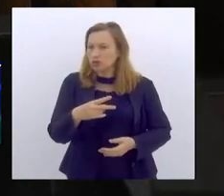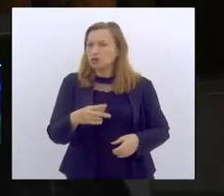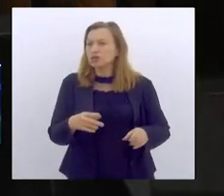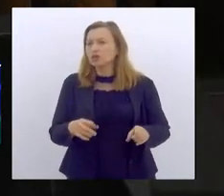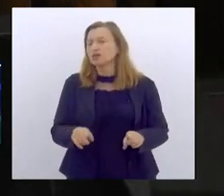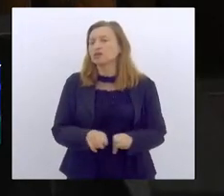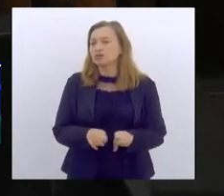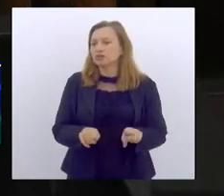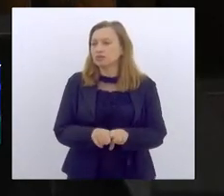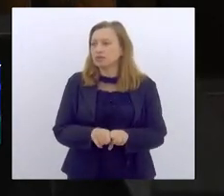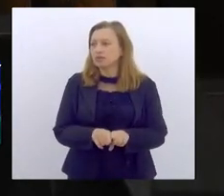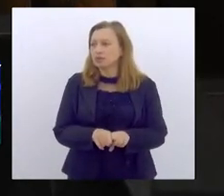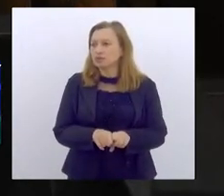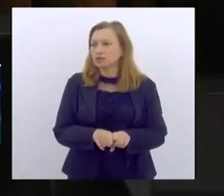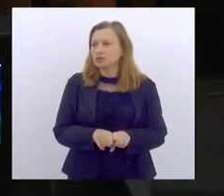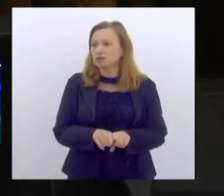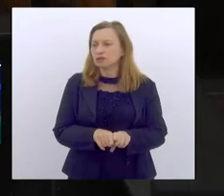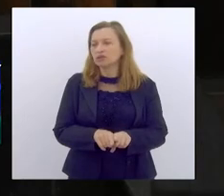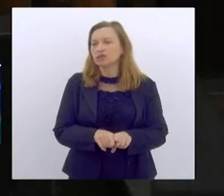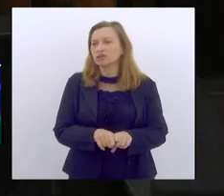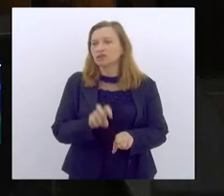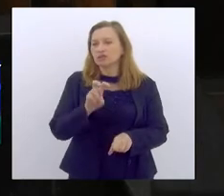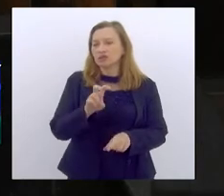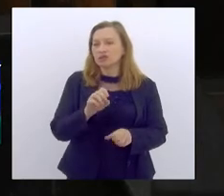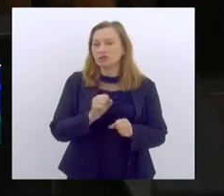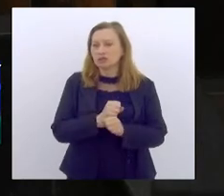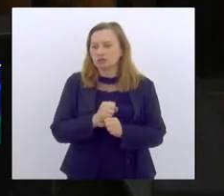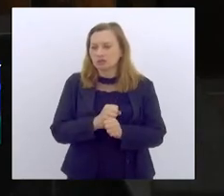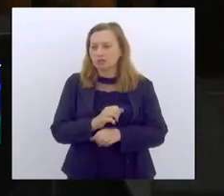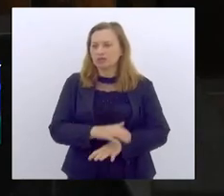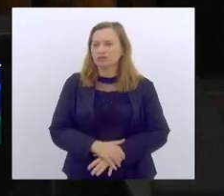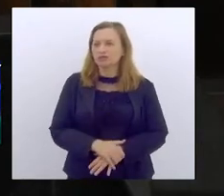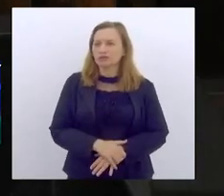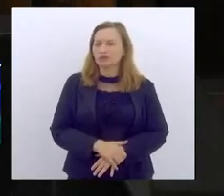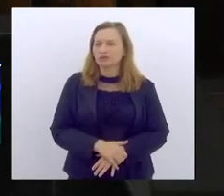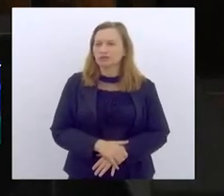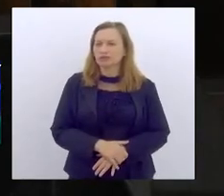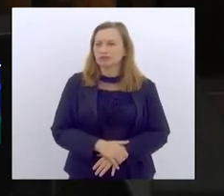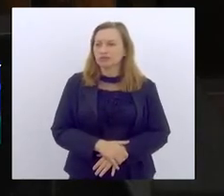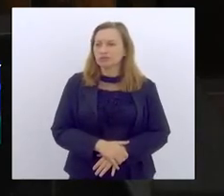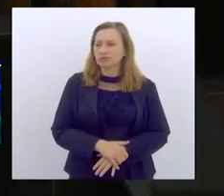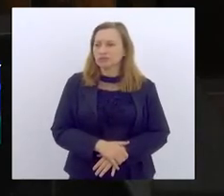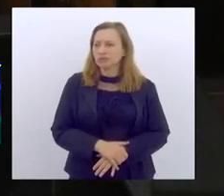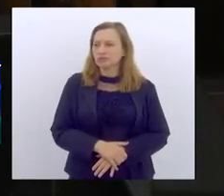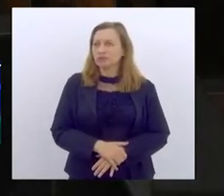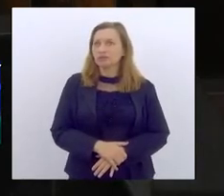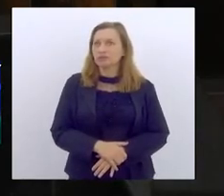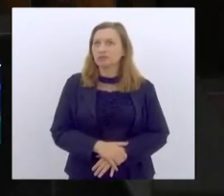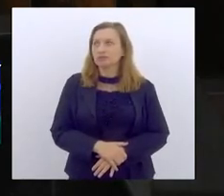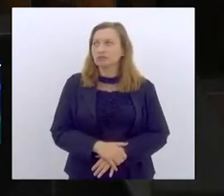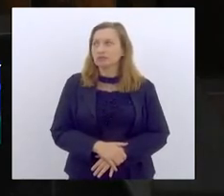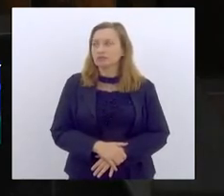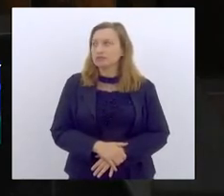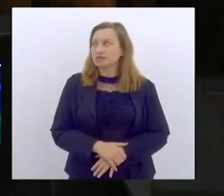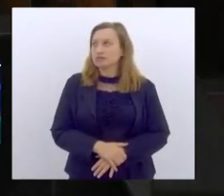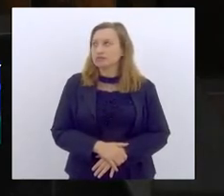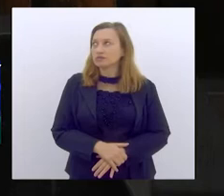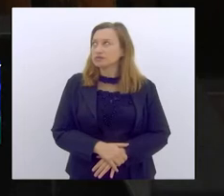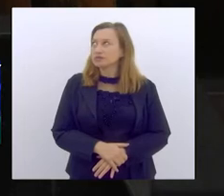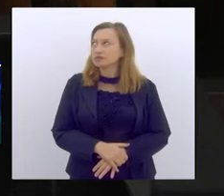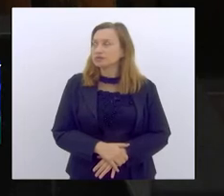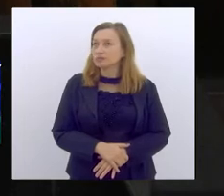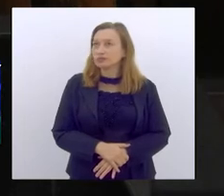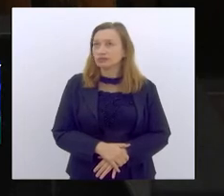5 anos em fala cidadão é cassado como é que pode ser legível E aí